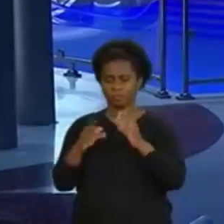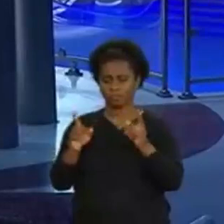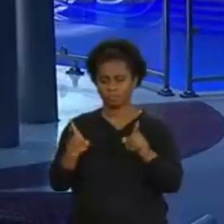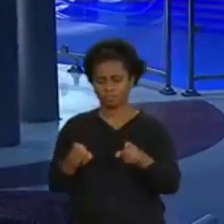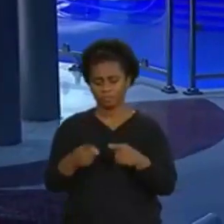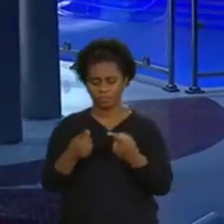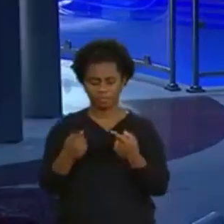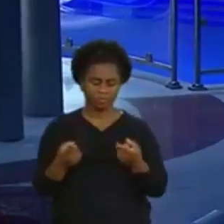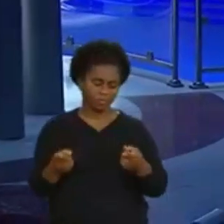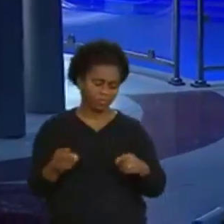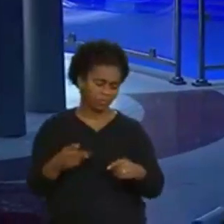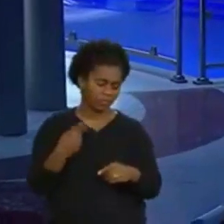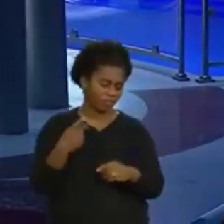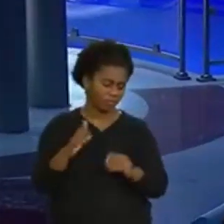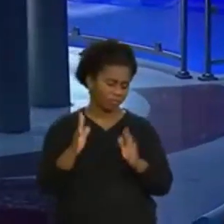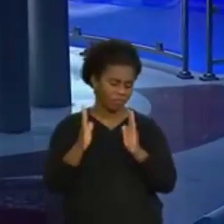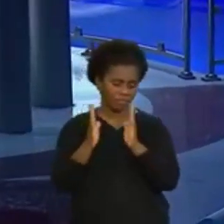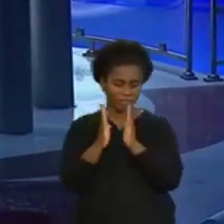sua oração.